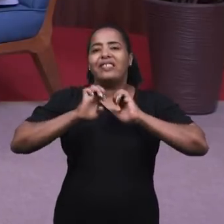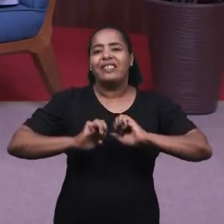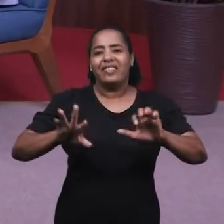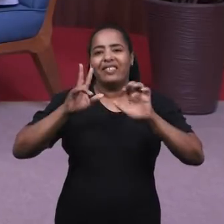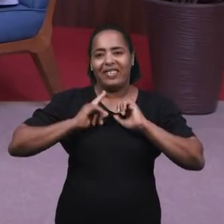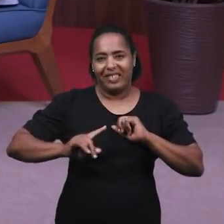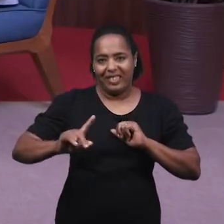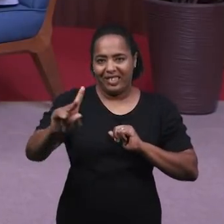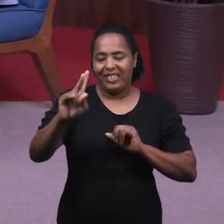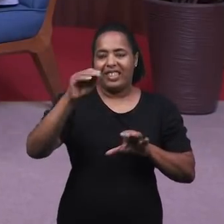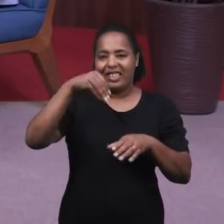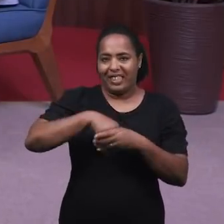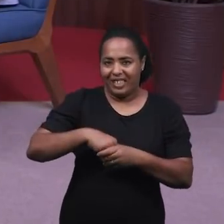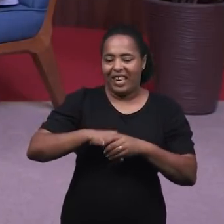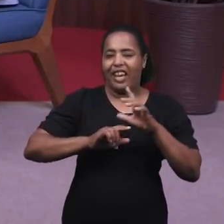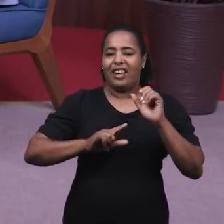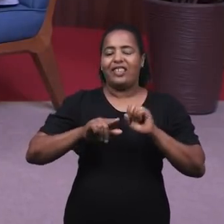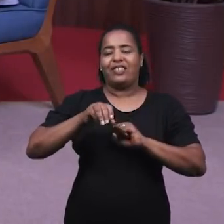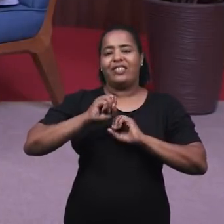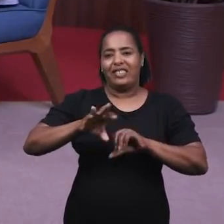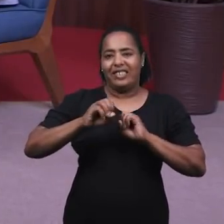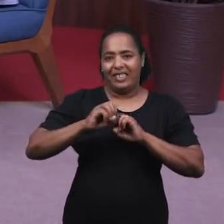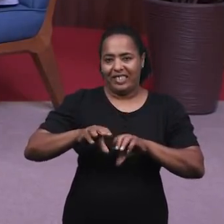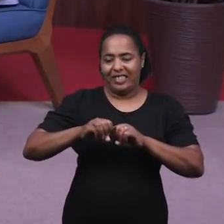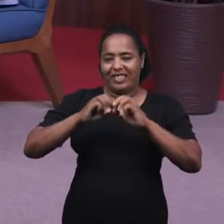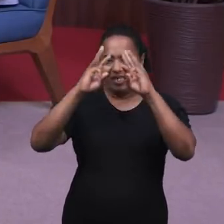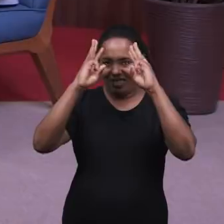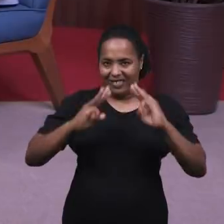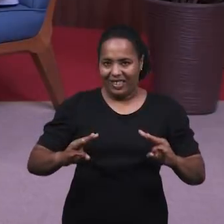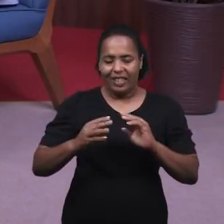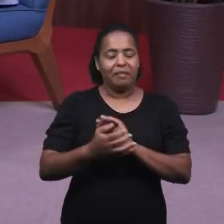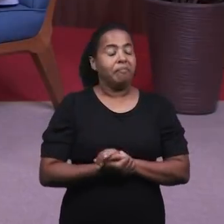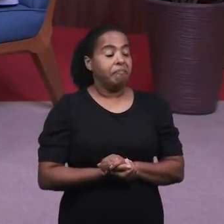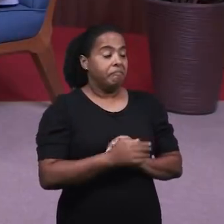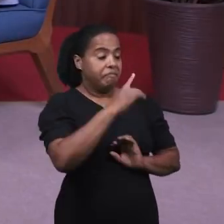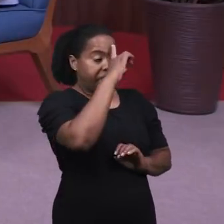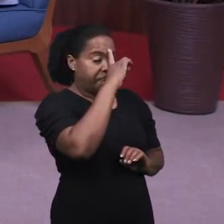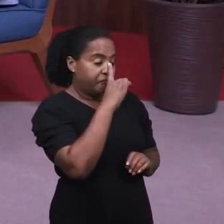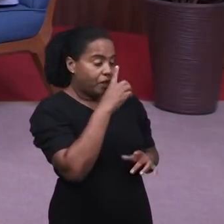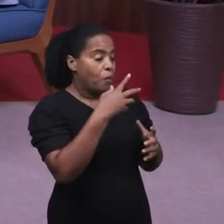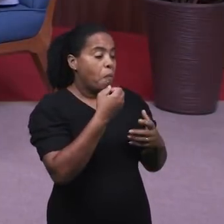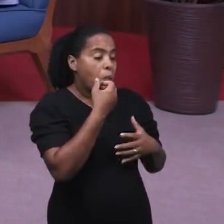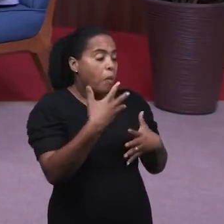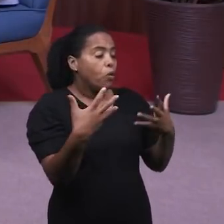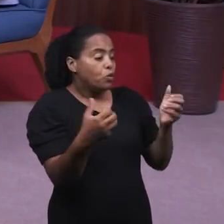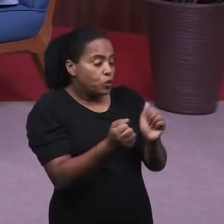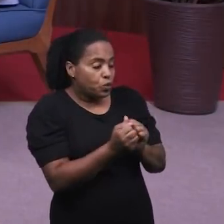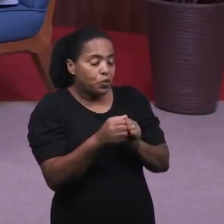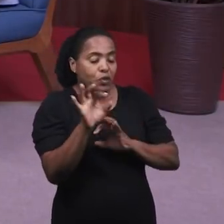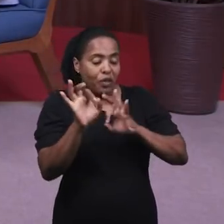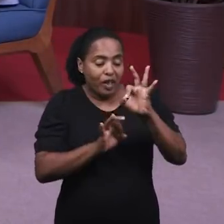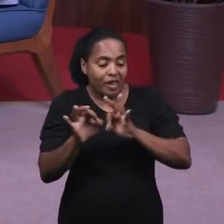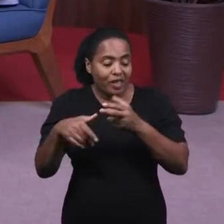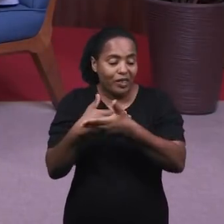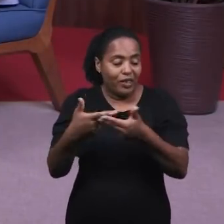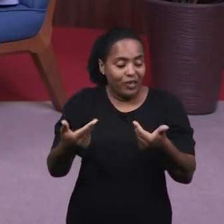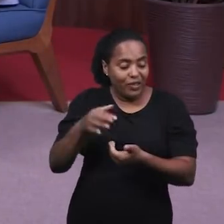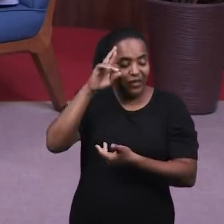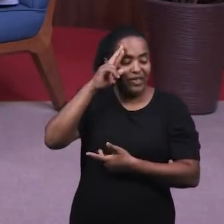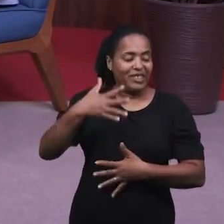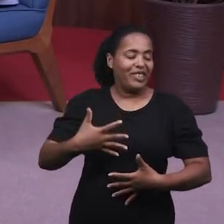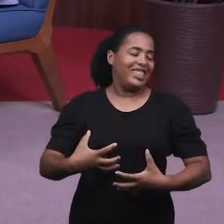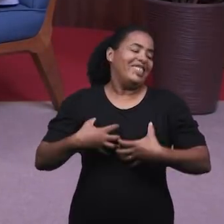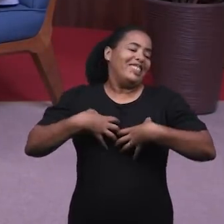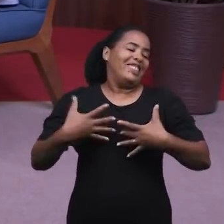próxima edição dentro do quadro Lições do Manaim. Daniel, foi muito bom estarmos juntos aqui, tratar das coisas do Senhor sempre nos alegra muito.